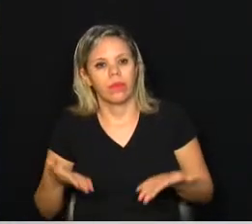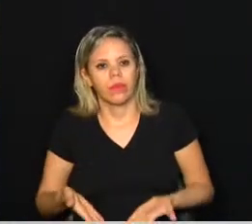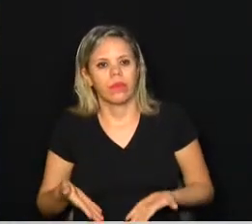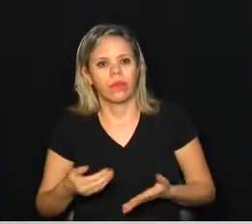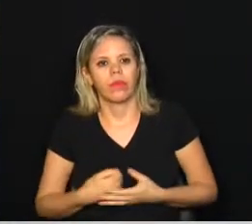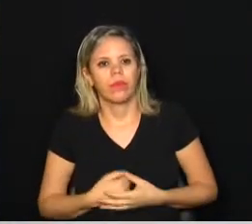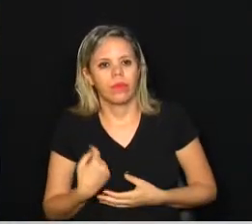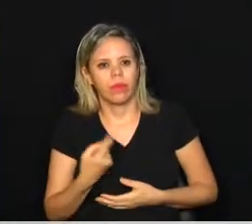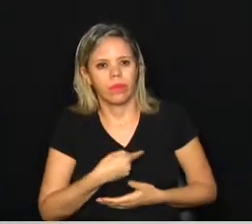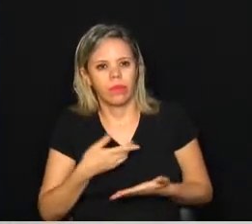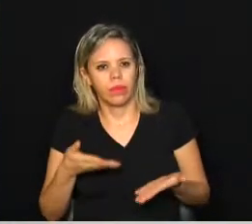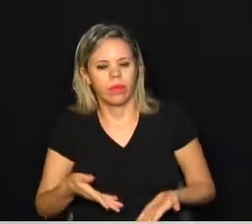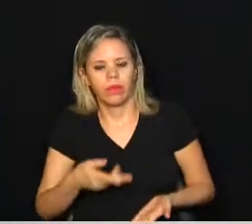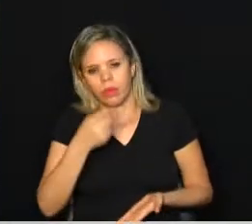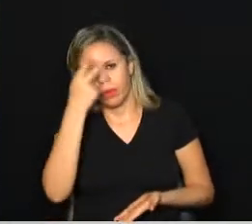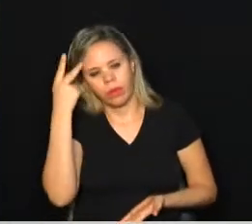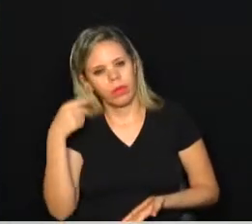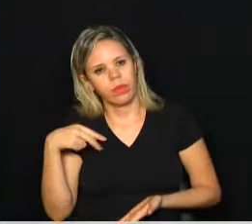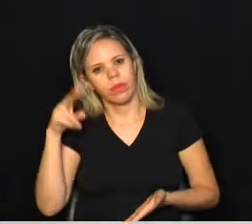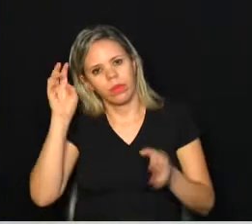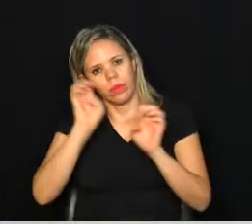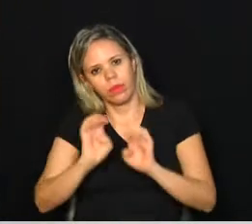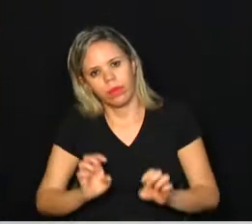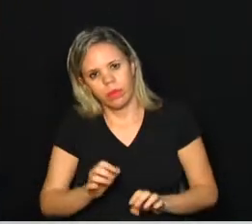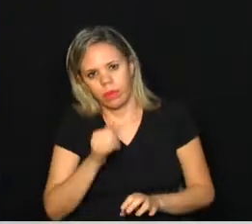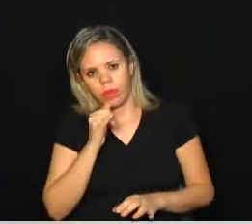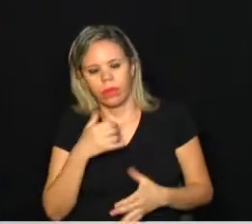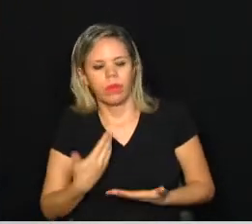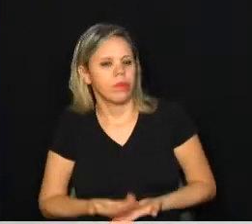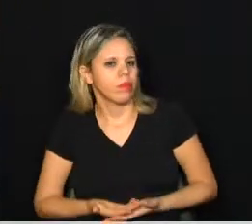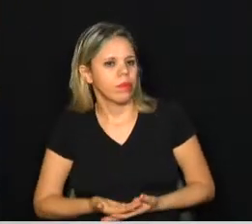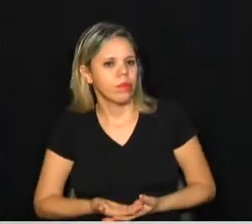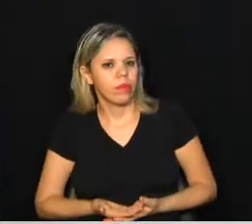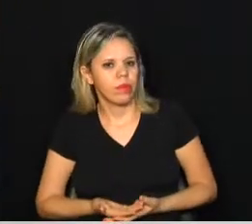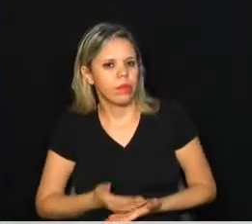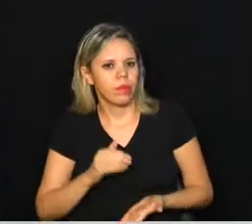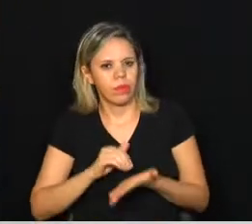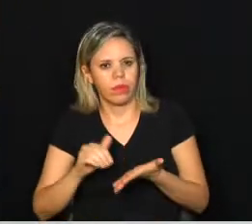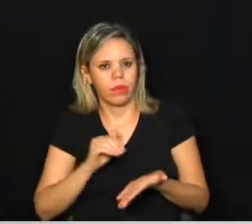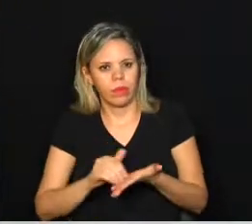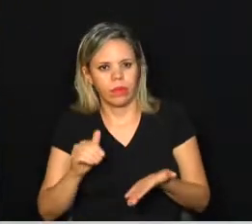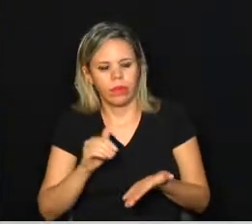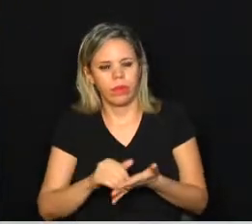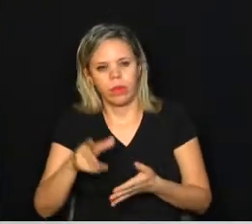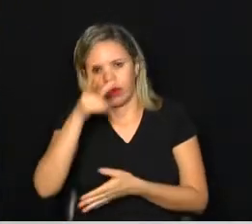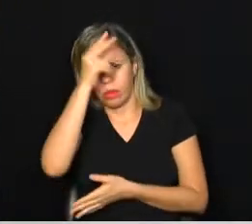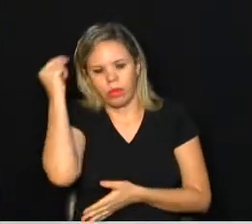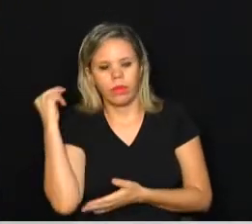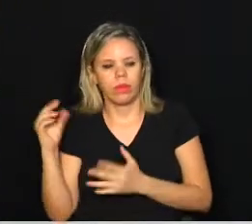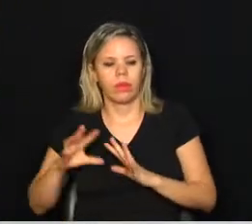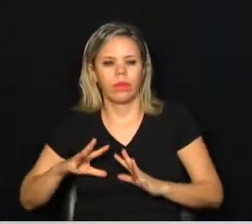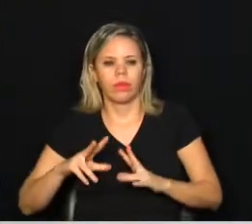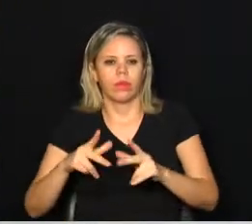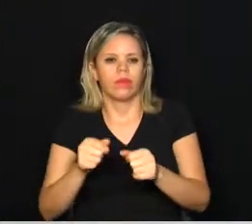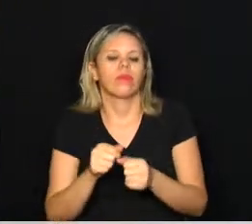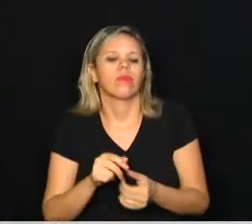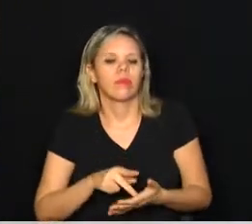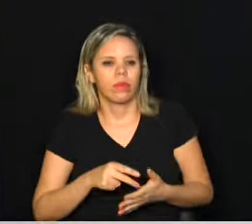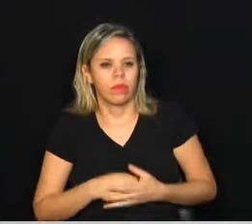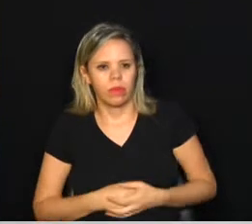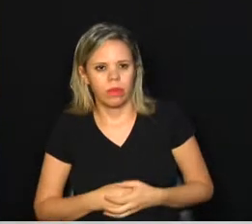da nossa estrutura, né, da Secretaria da Prefeitura como um todo,